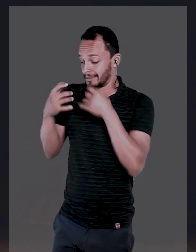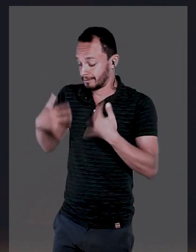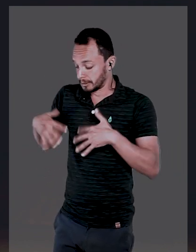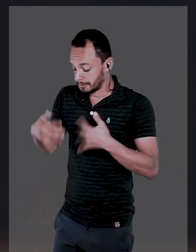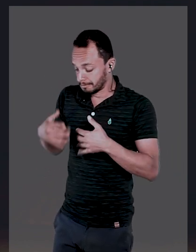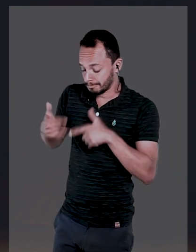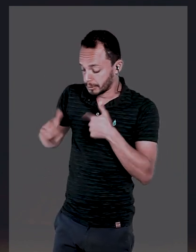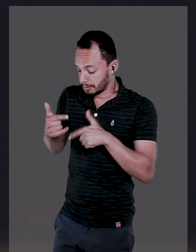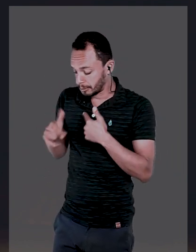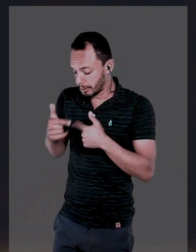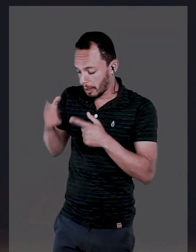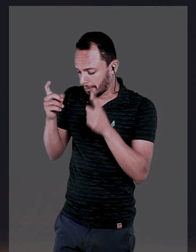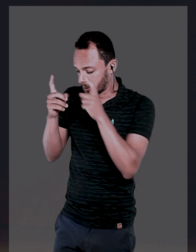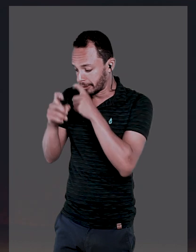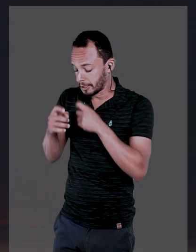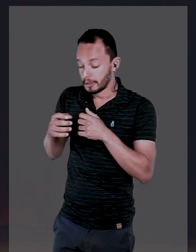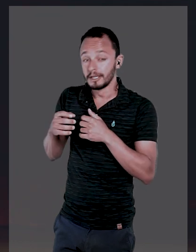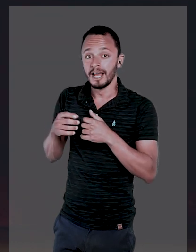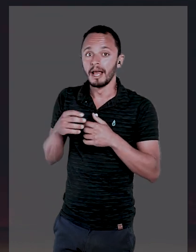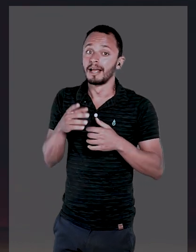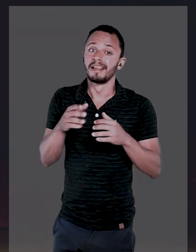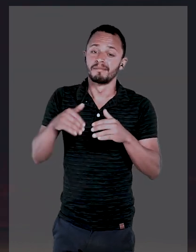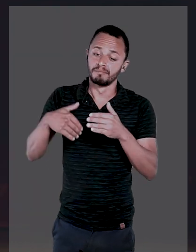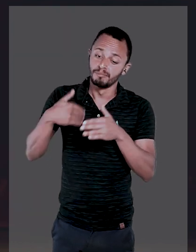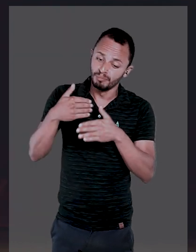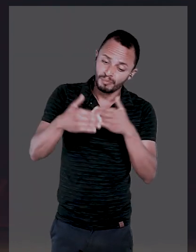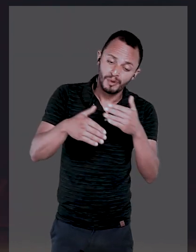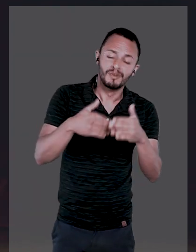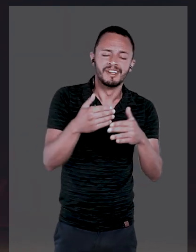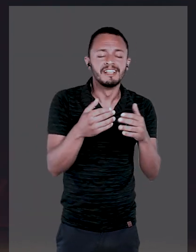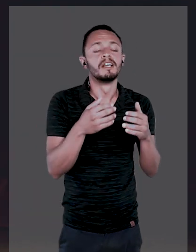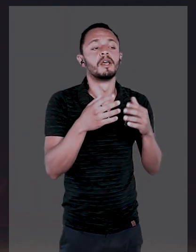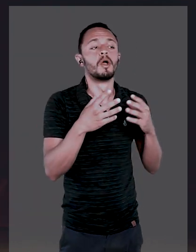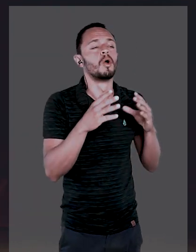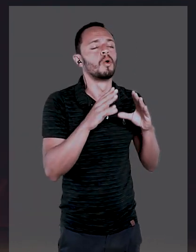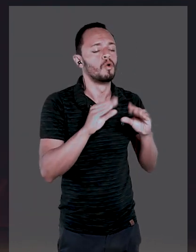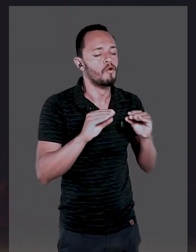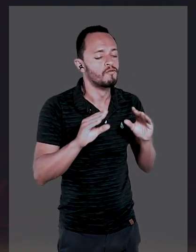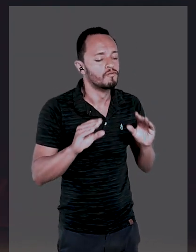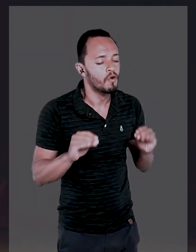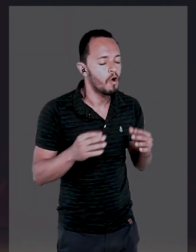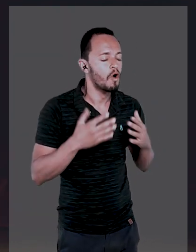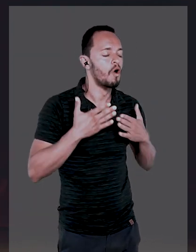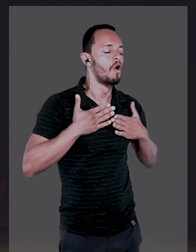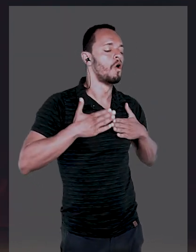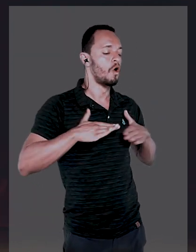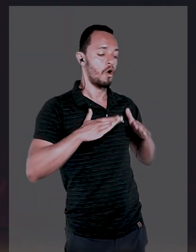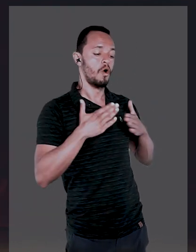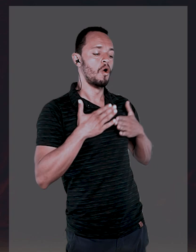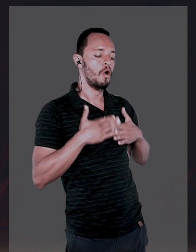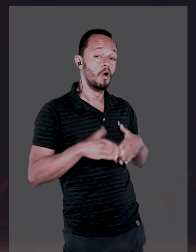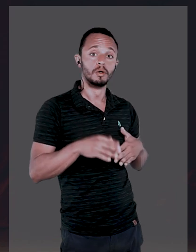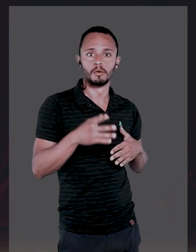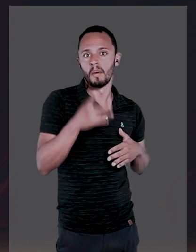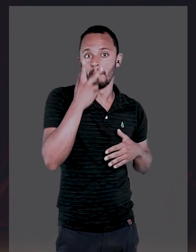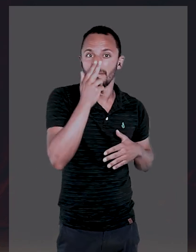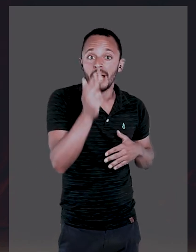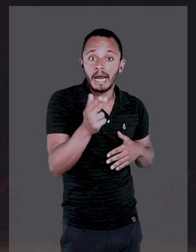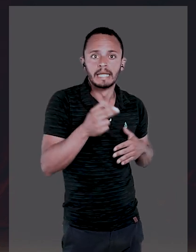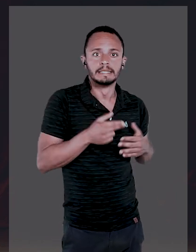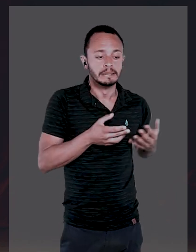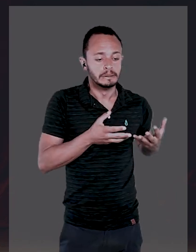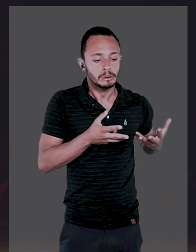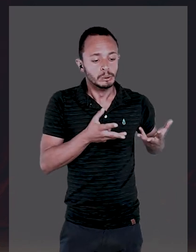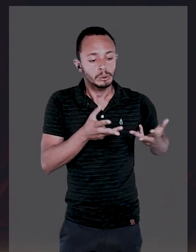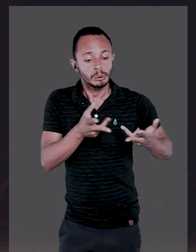todos nós progredirmos para o conforto, progredirmos para maturar alguma coisa que vamos dominando,